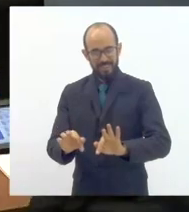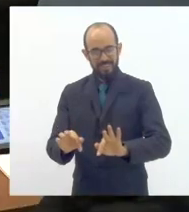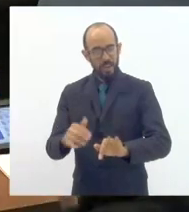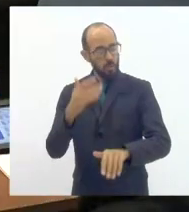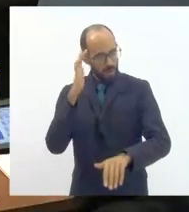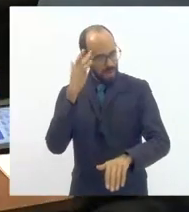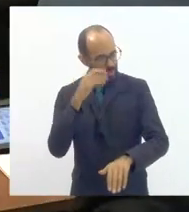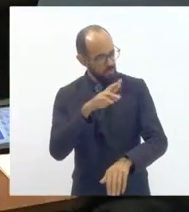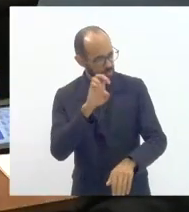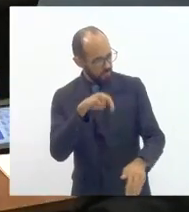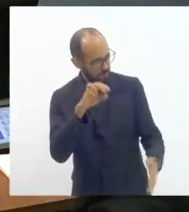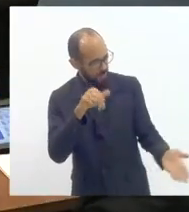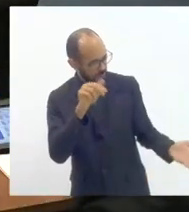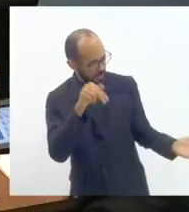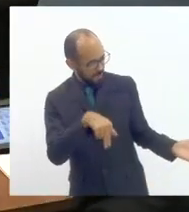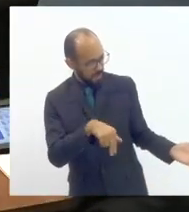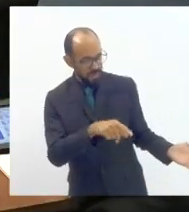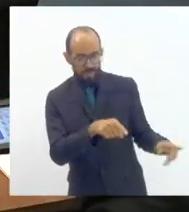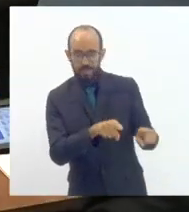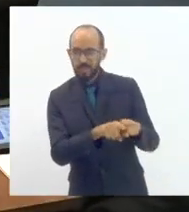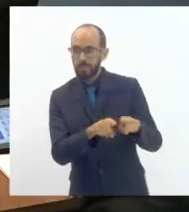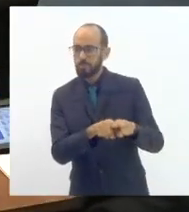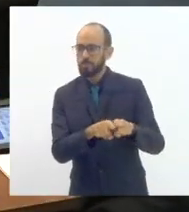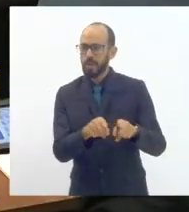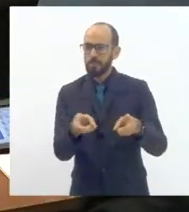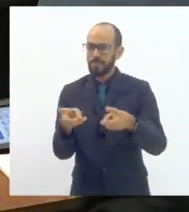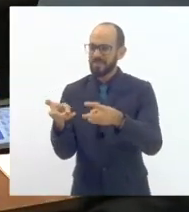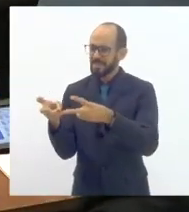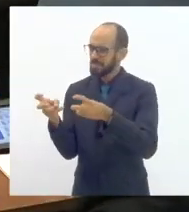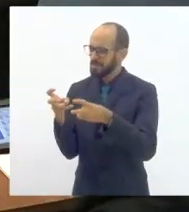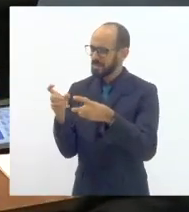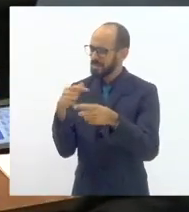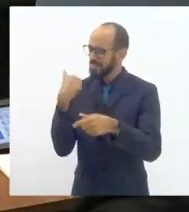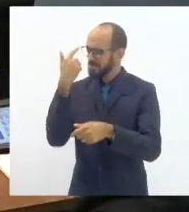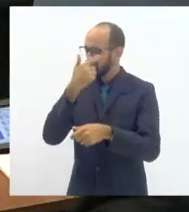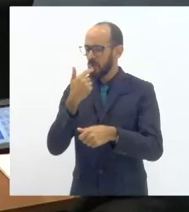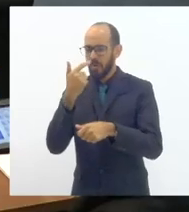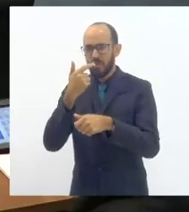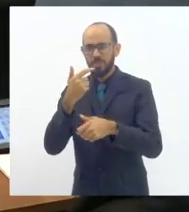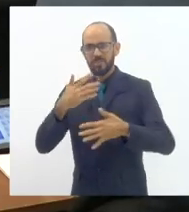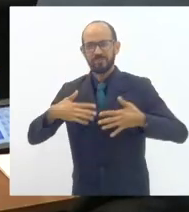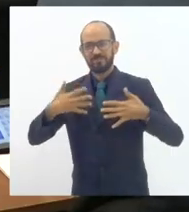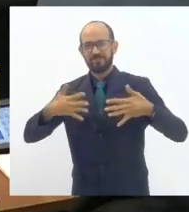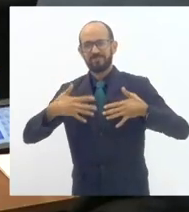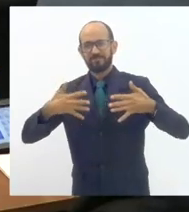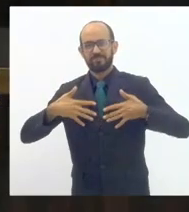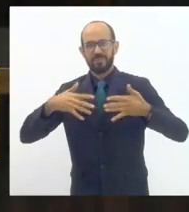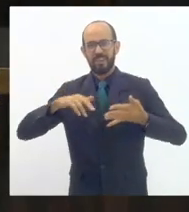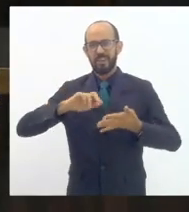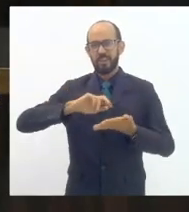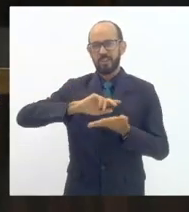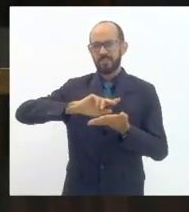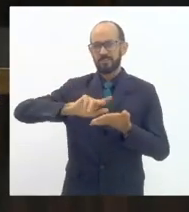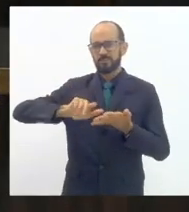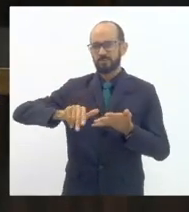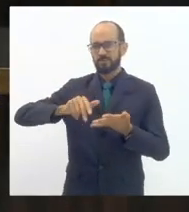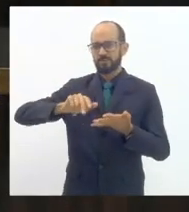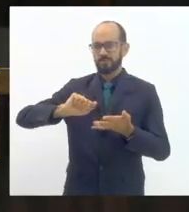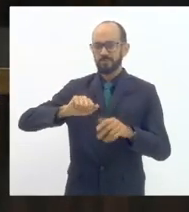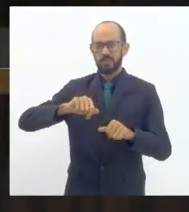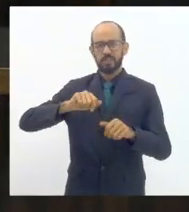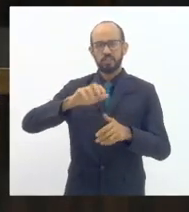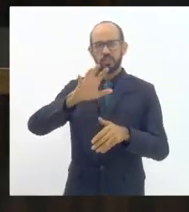também, olhar esses rostos aqui tão empolgados e tão diversos, né, de tantas